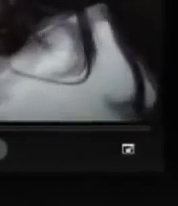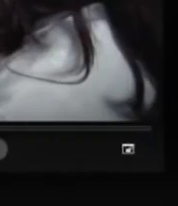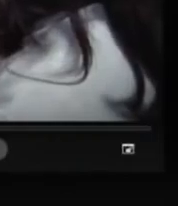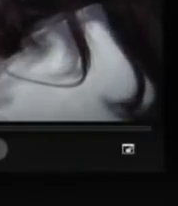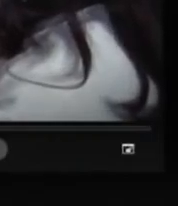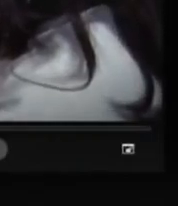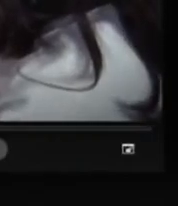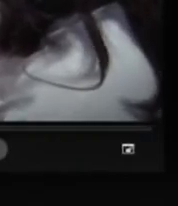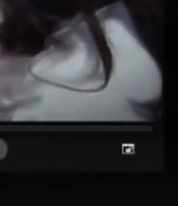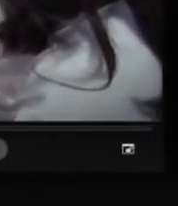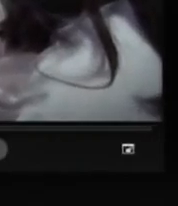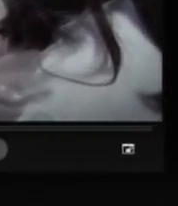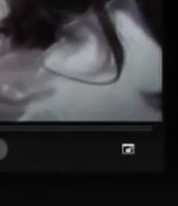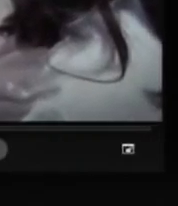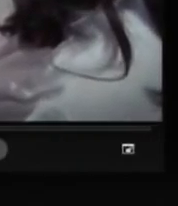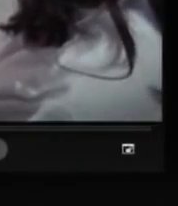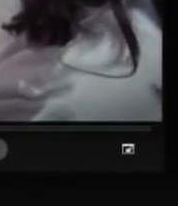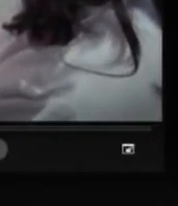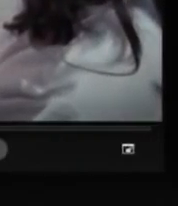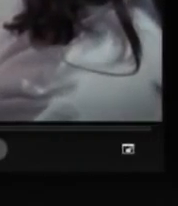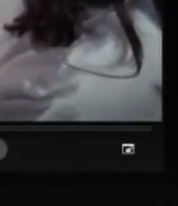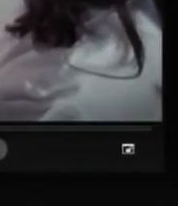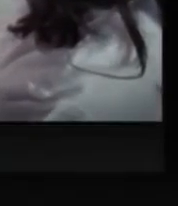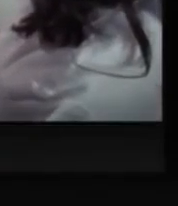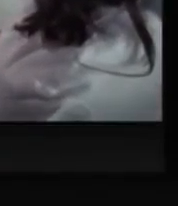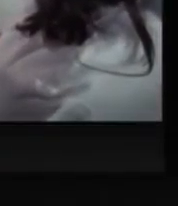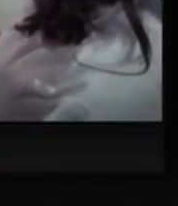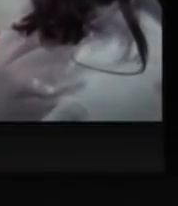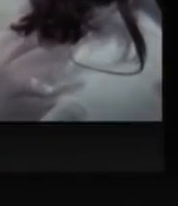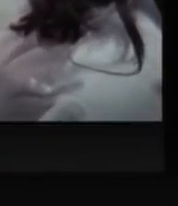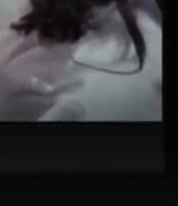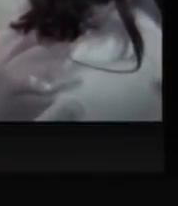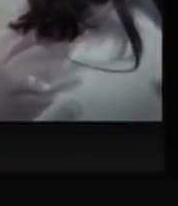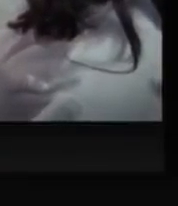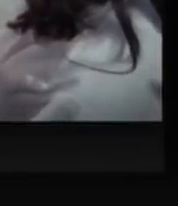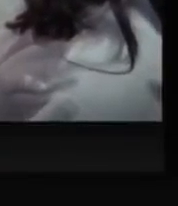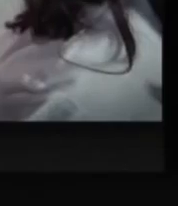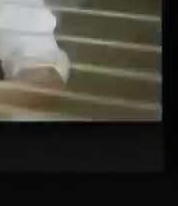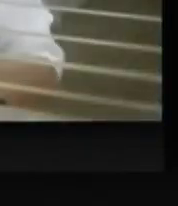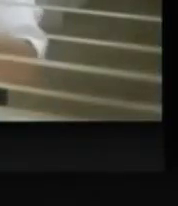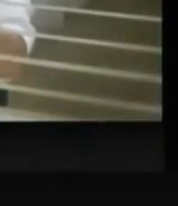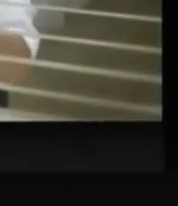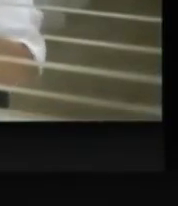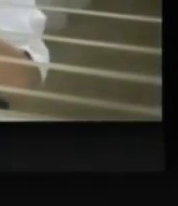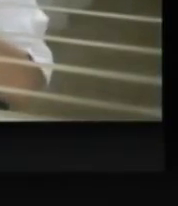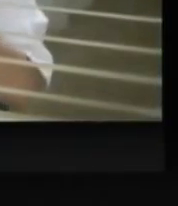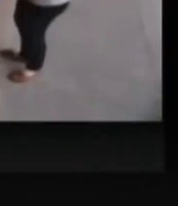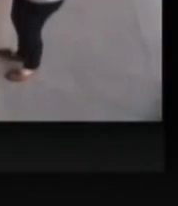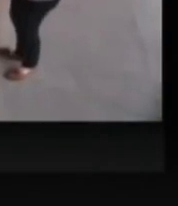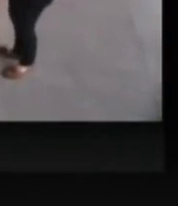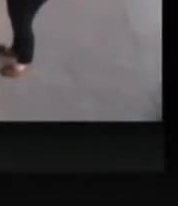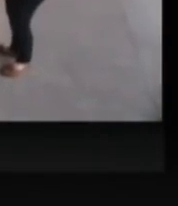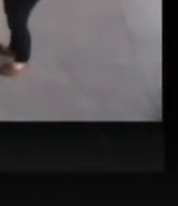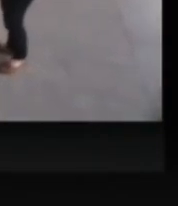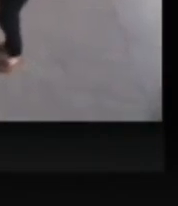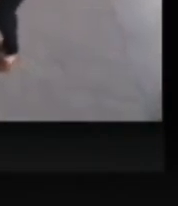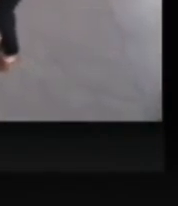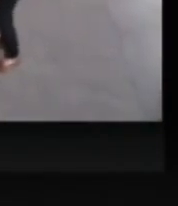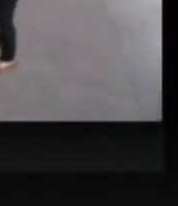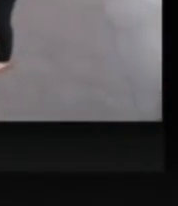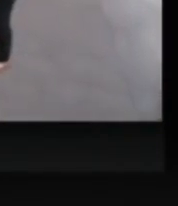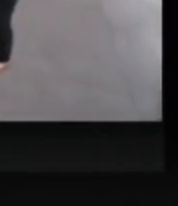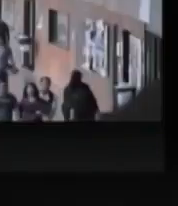os objetivos do programa Mulheres Ciência, que disponibiliza recursos para a pesquisa. Criado em 2004, o programa cresce